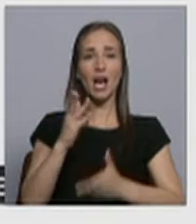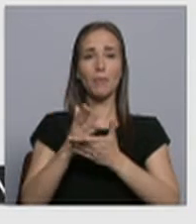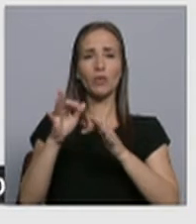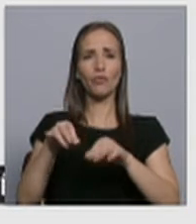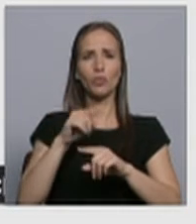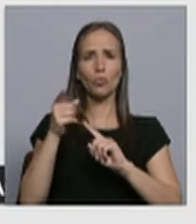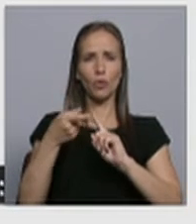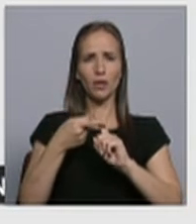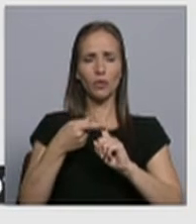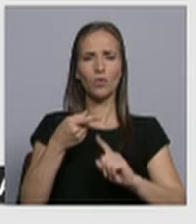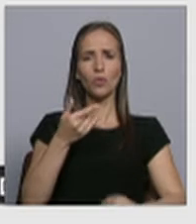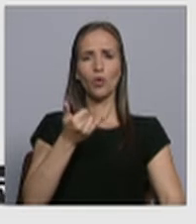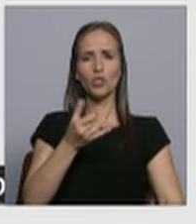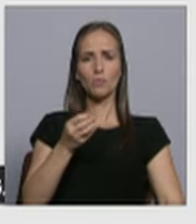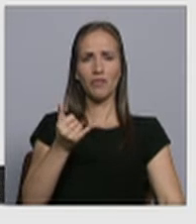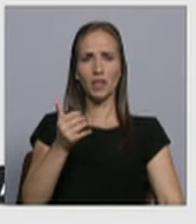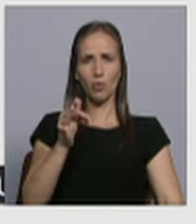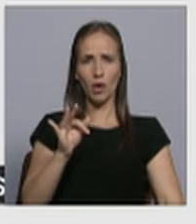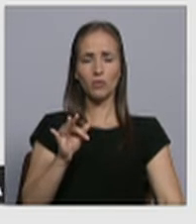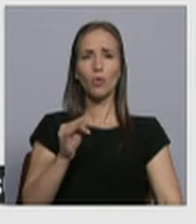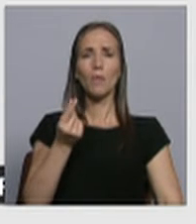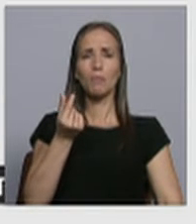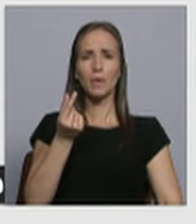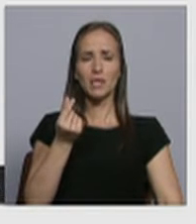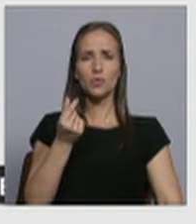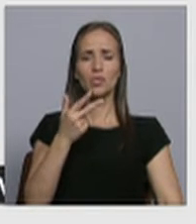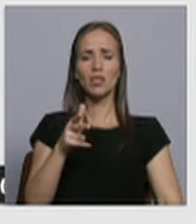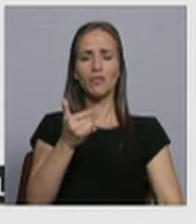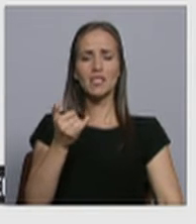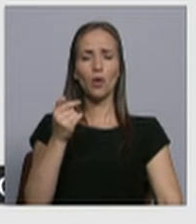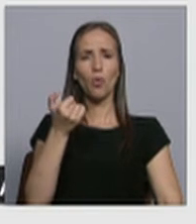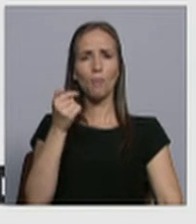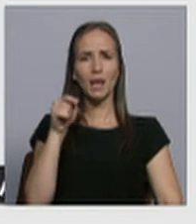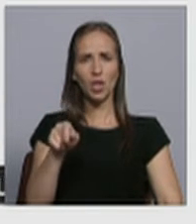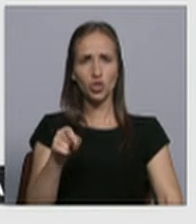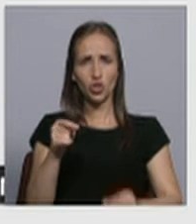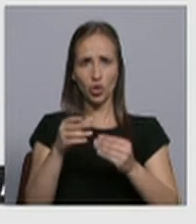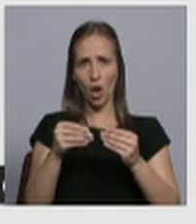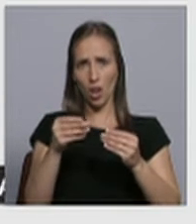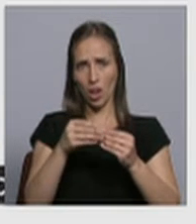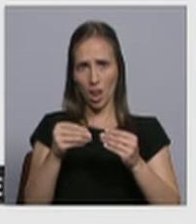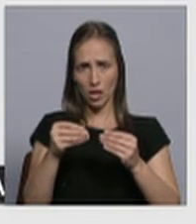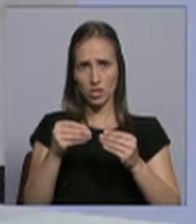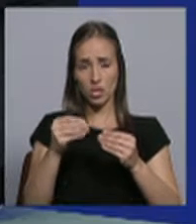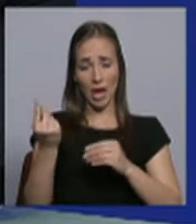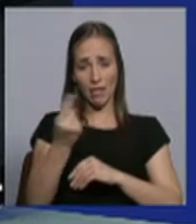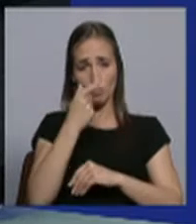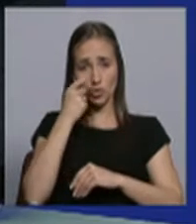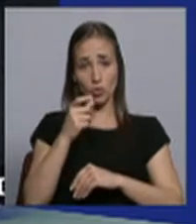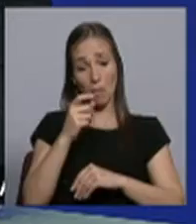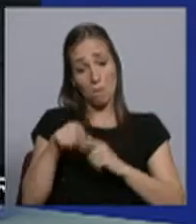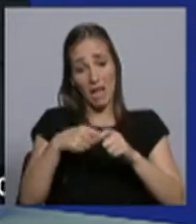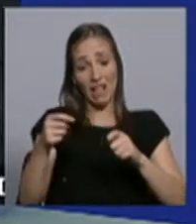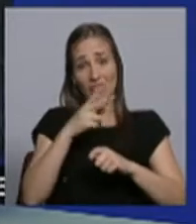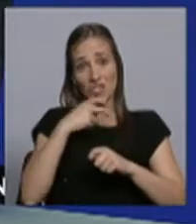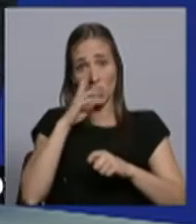um preço de $125.000 por pessoa, portanto fica aqui uma sugestão para a prenda de aniversário, Daniel, se quiseres dar. E esta primeira viagem,